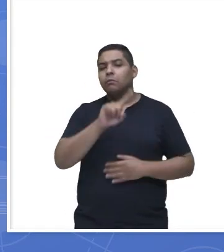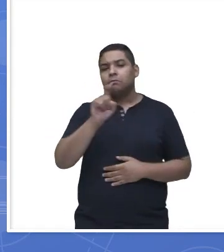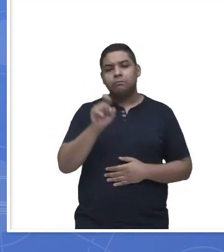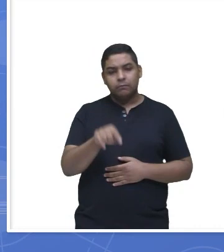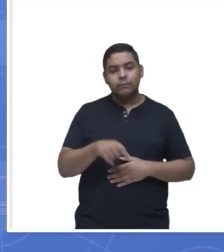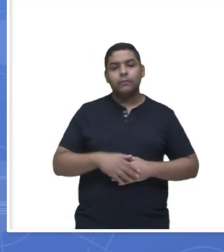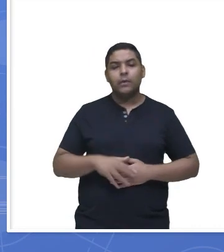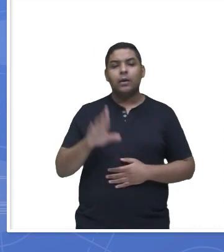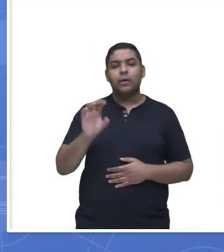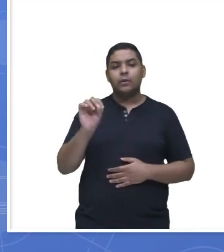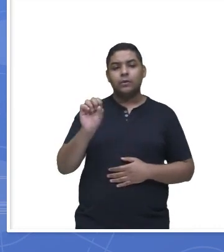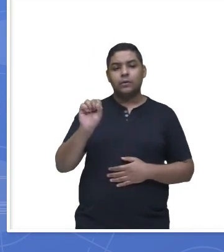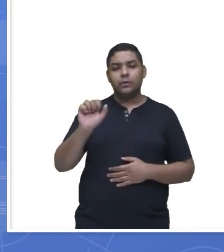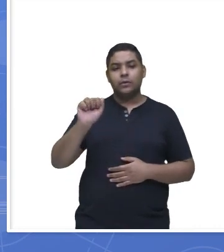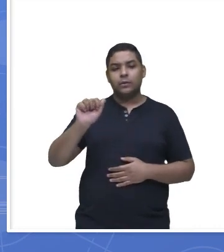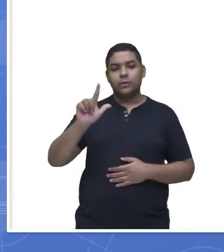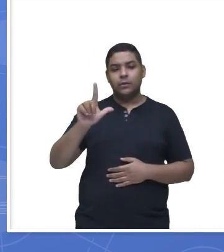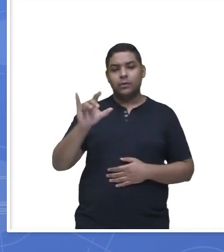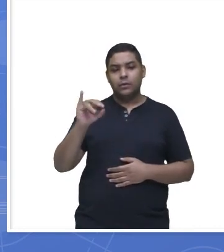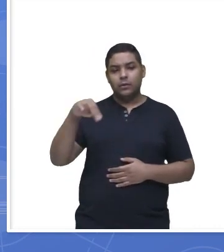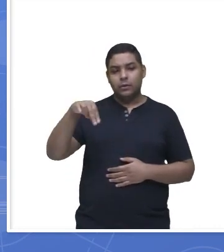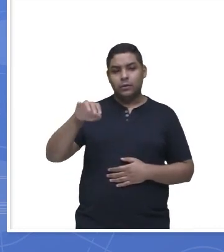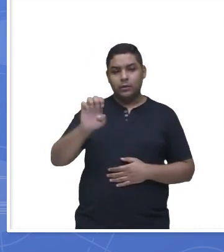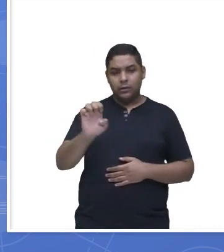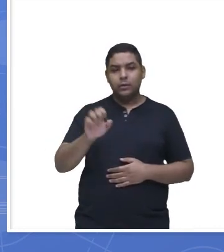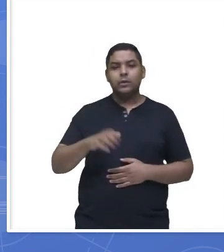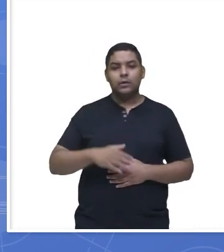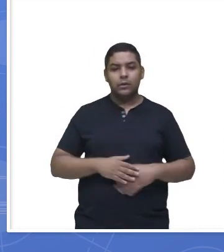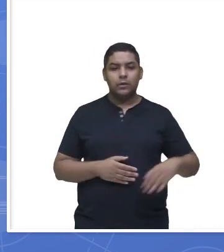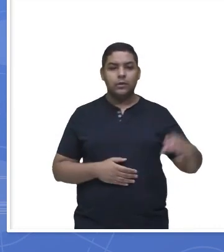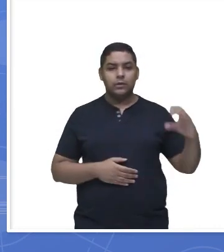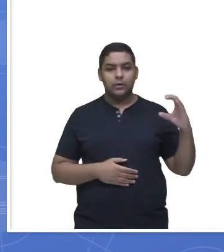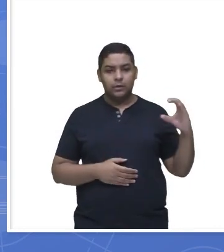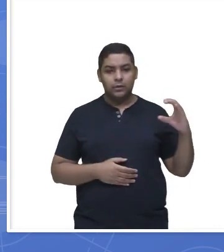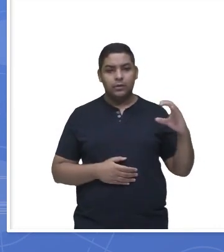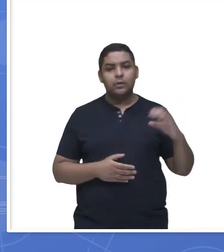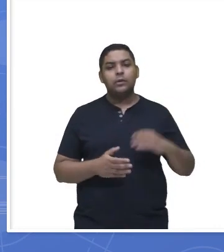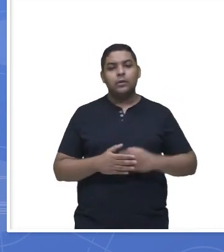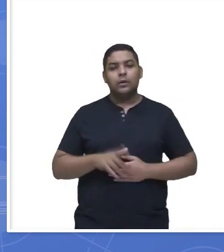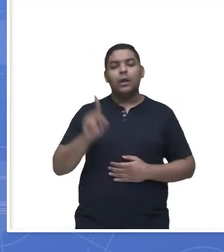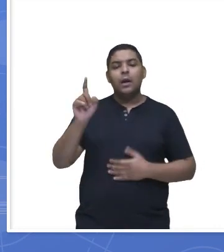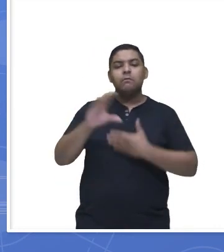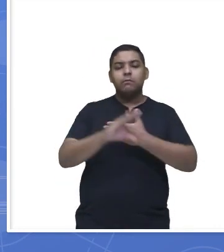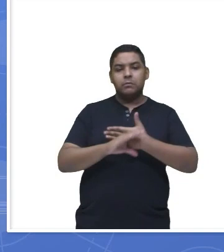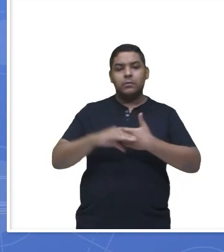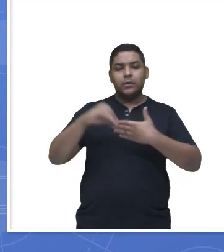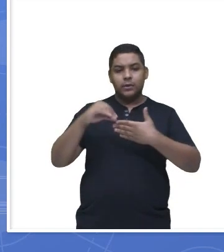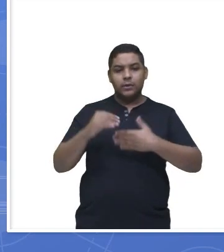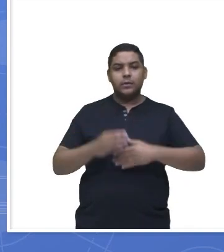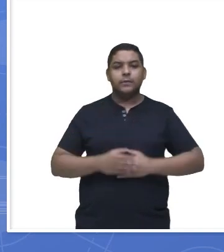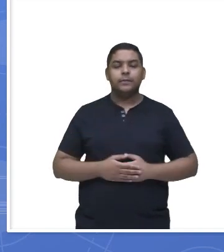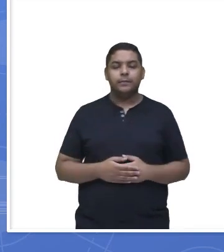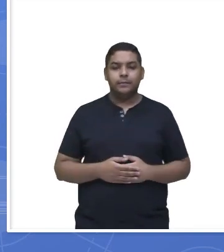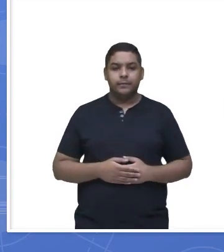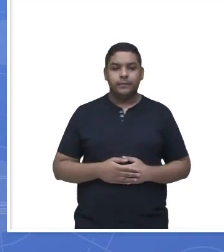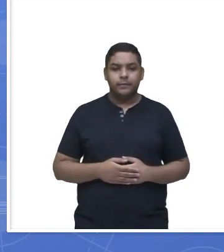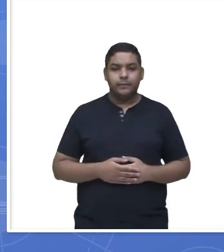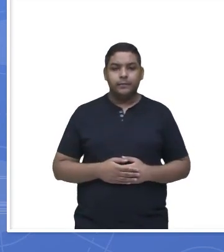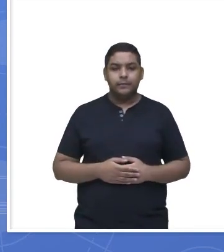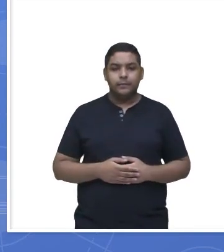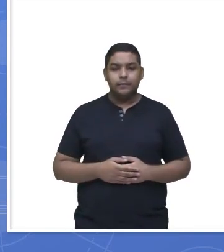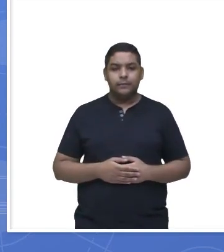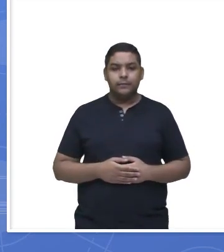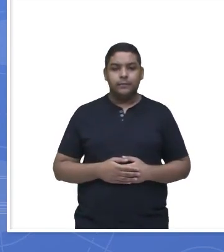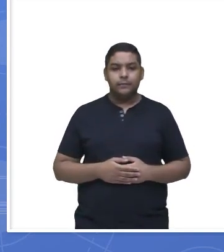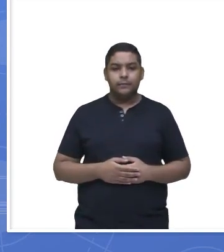a Rosaline, questão C, da Escola Plínio Ramos, né? De Humaitá. Nós temos a Luciana, dizendo que